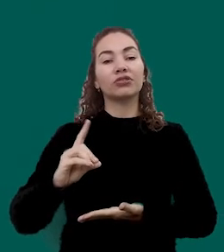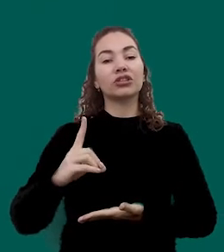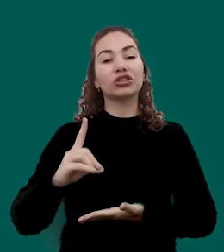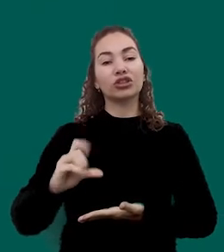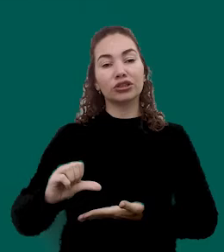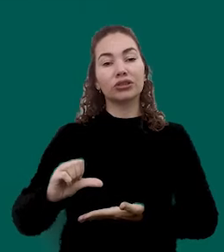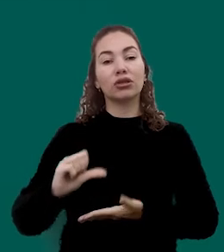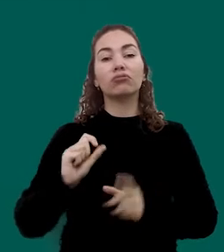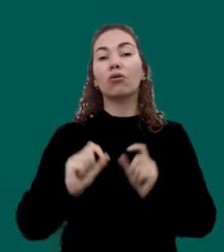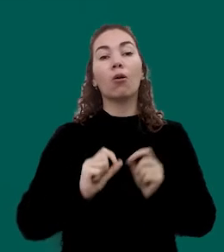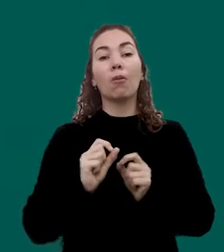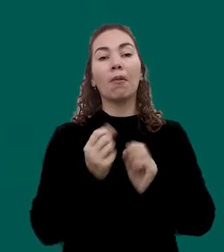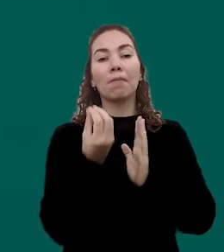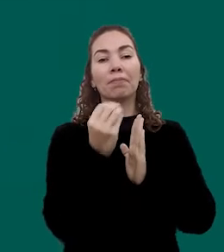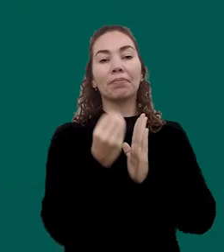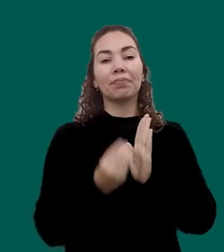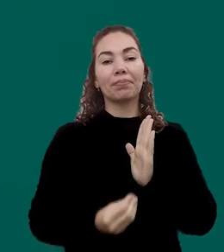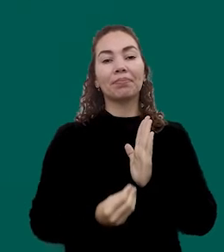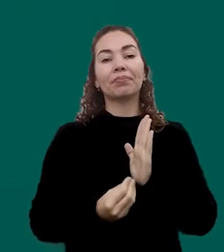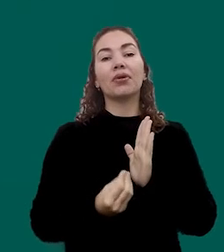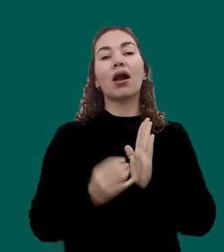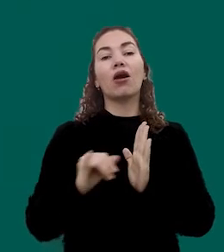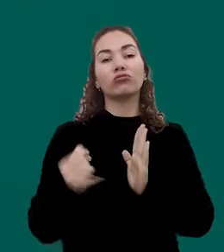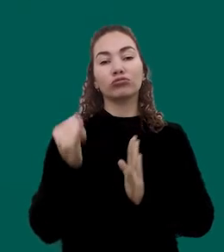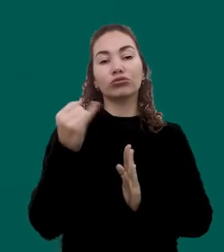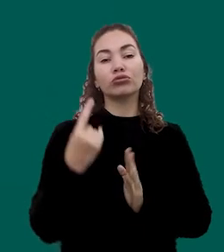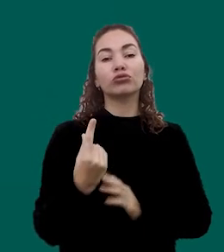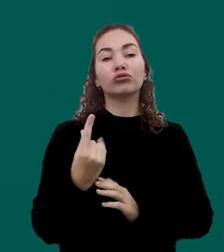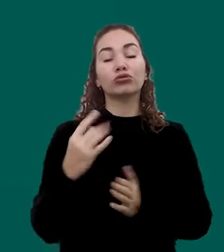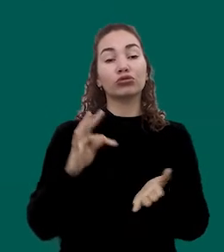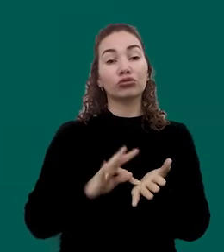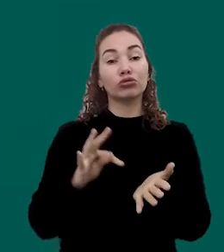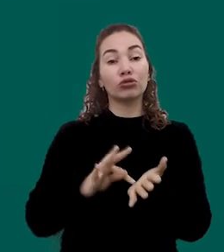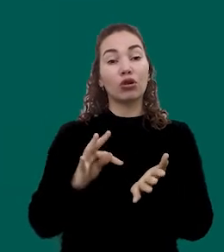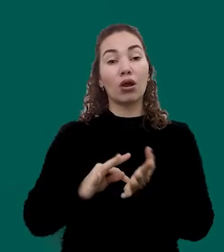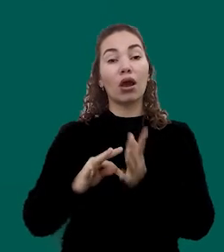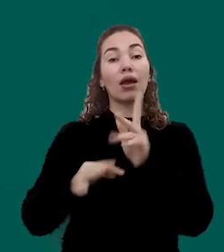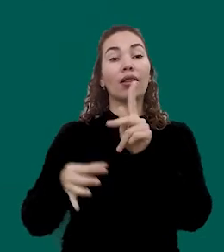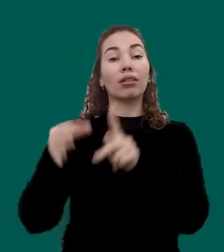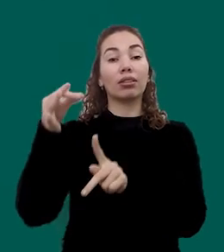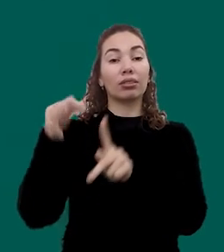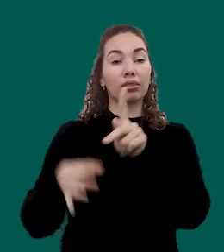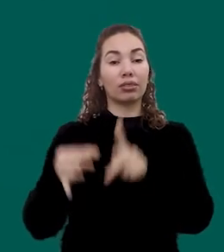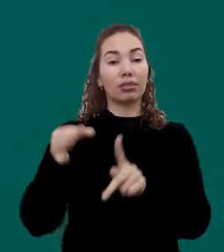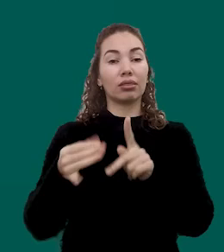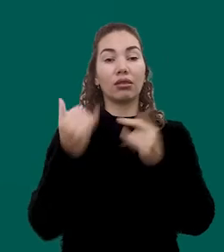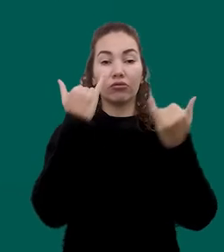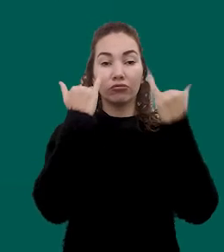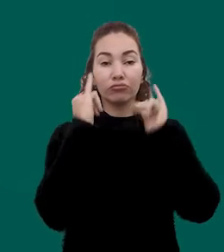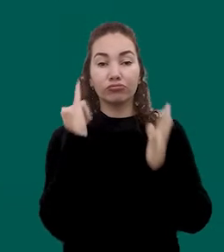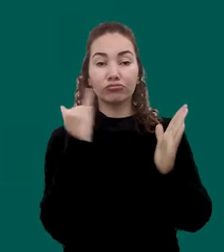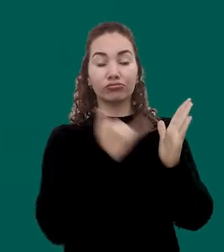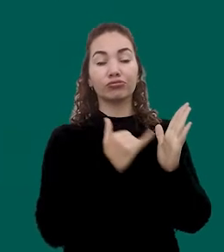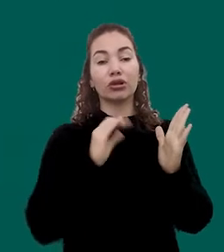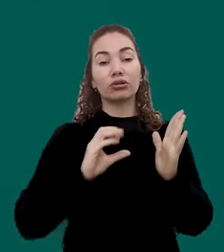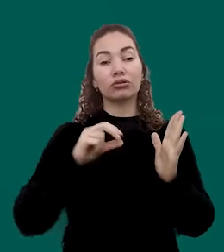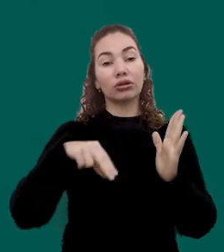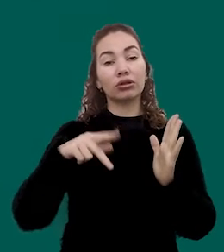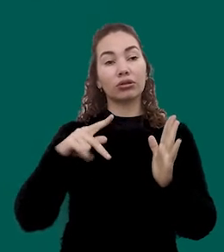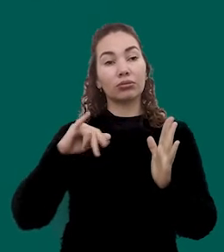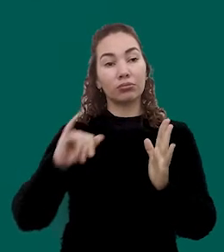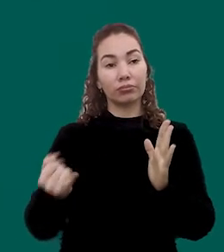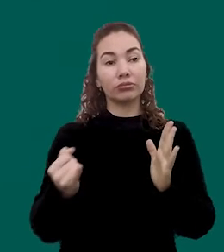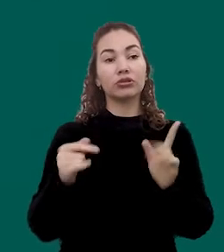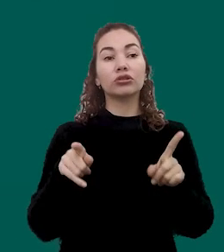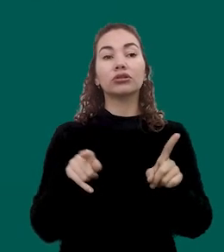nós iremos preencher o rendimento tributável recebido de pessoa jurídica, vamos informar este CNPJ